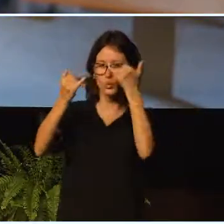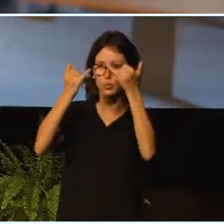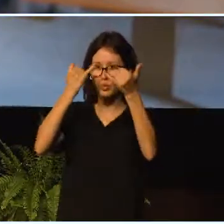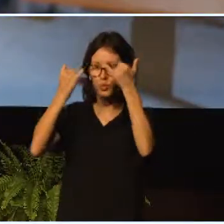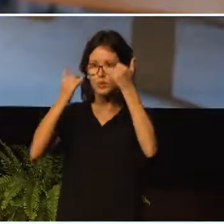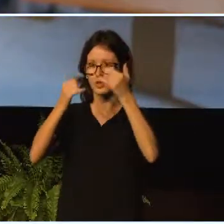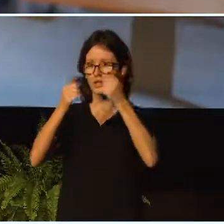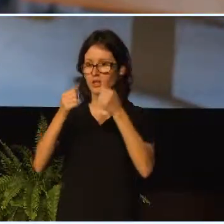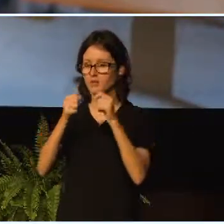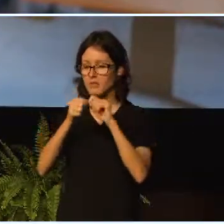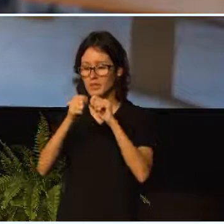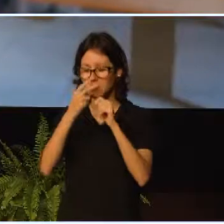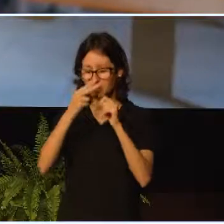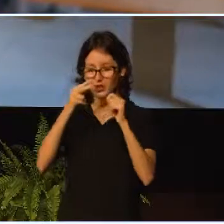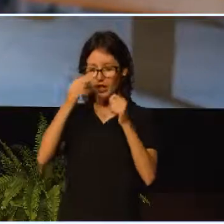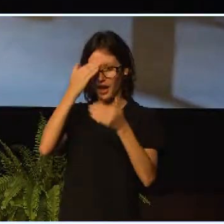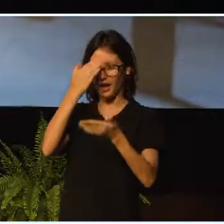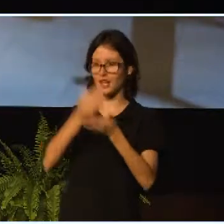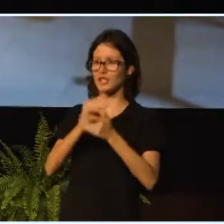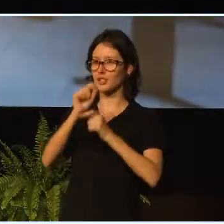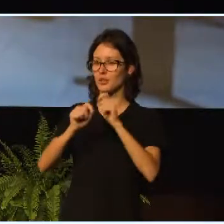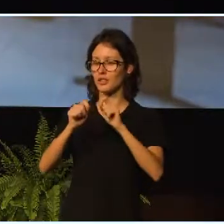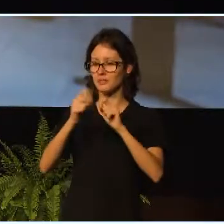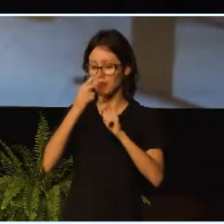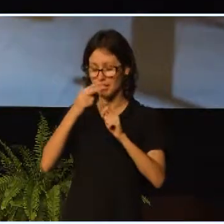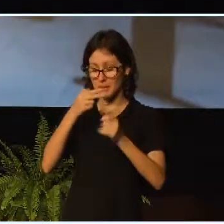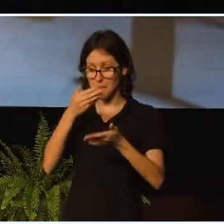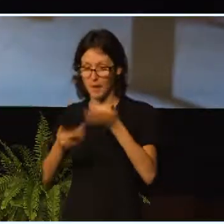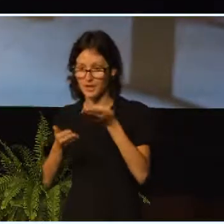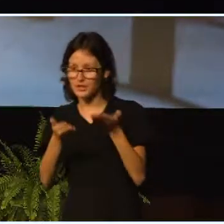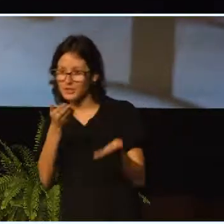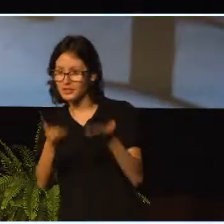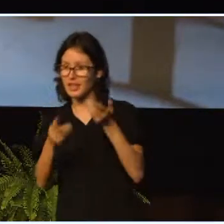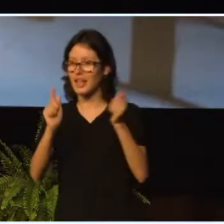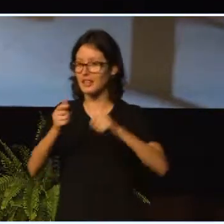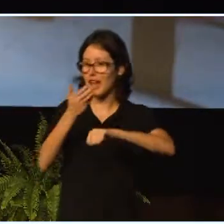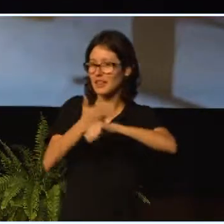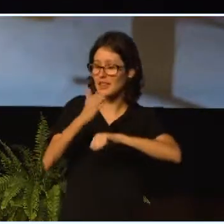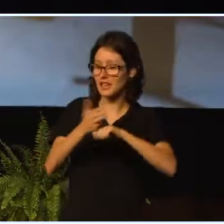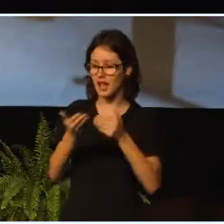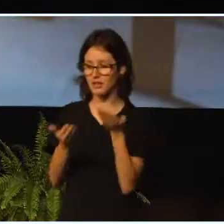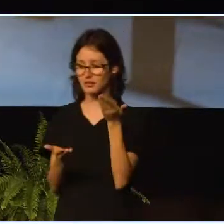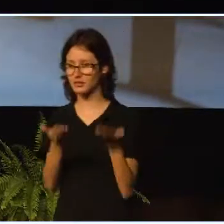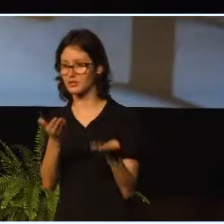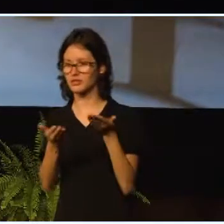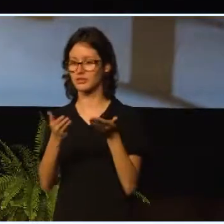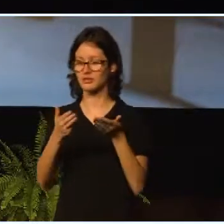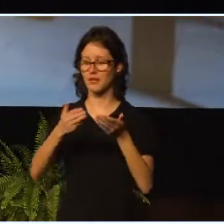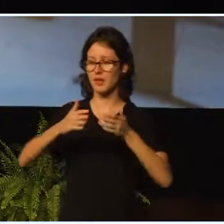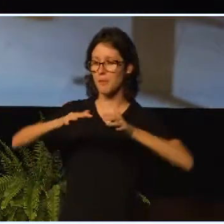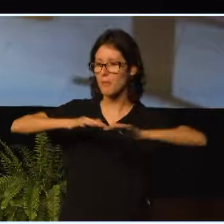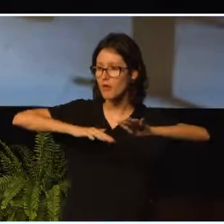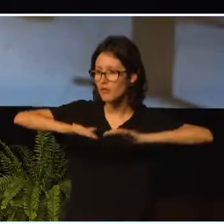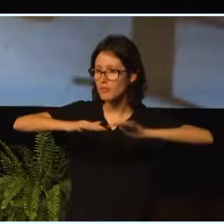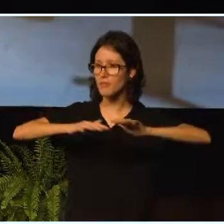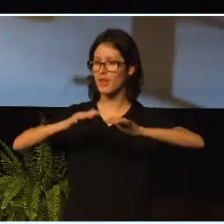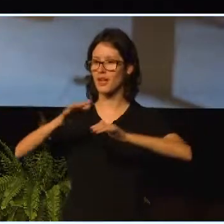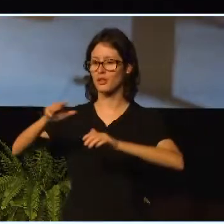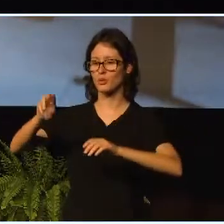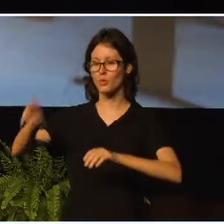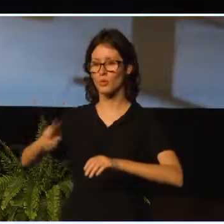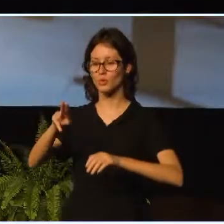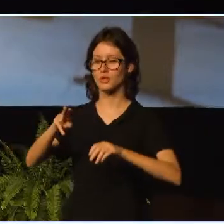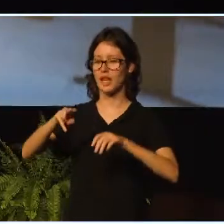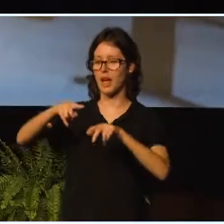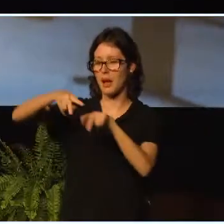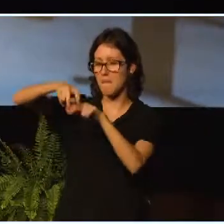com que você mude a sua forma de equilíbrio. Então, você pode treinar equilíbrio, pode treinar, movimentar seu braço ou sua